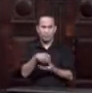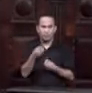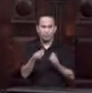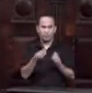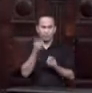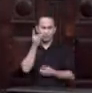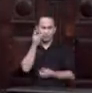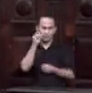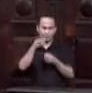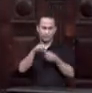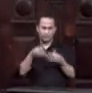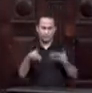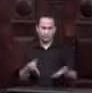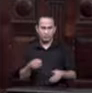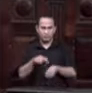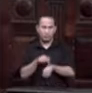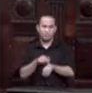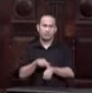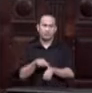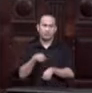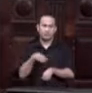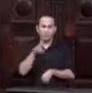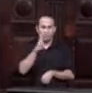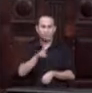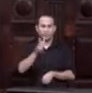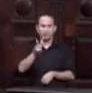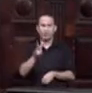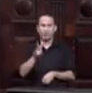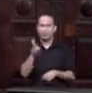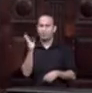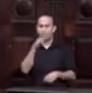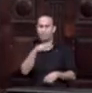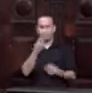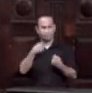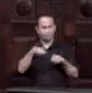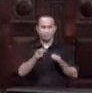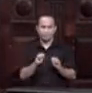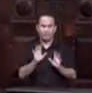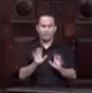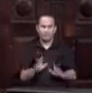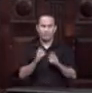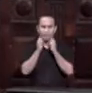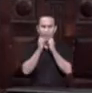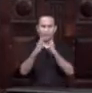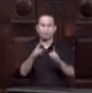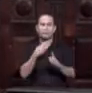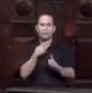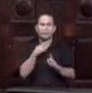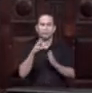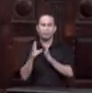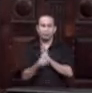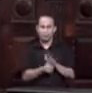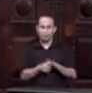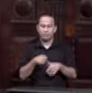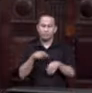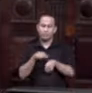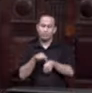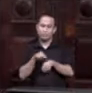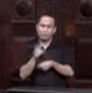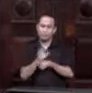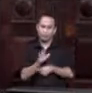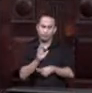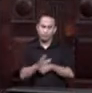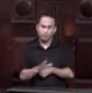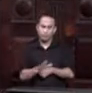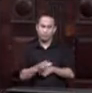Freixo, mas nesse momento eu vejo que é um mal necessário e que esta casa não pode jamais se furtar a esse momento de ajudar para